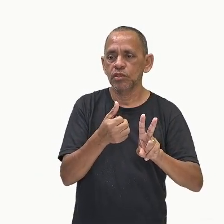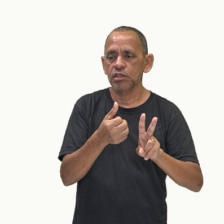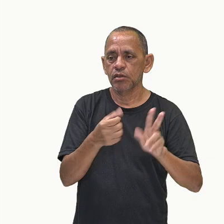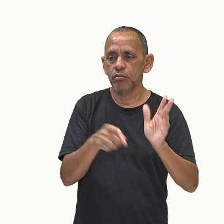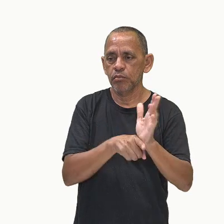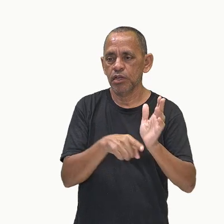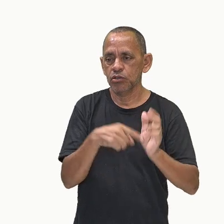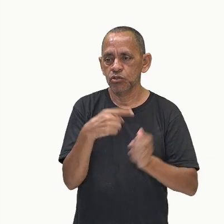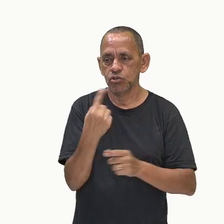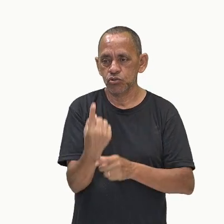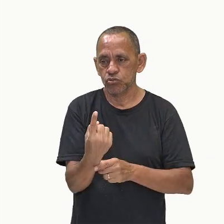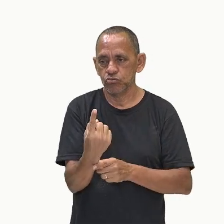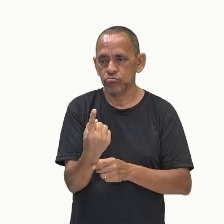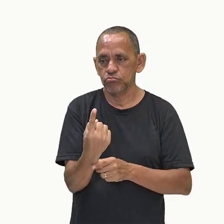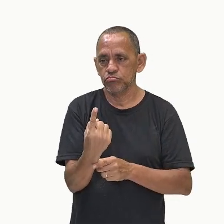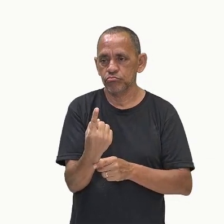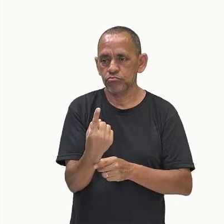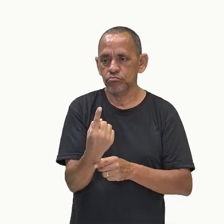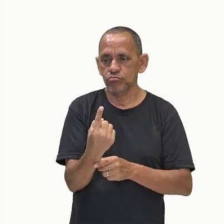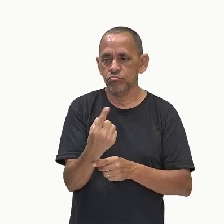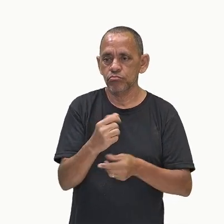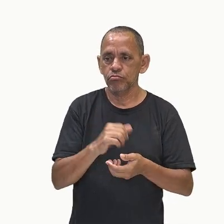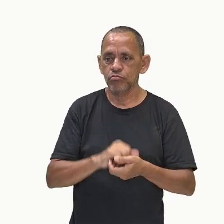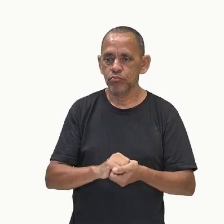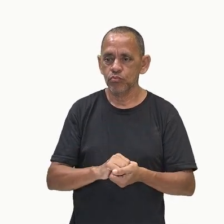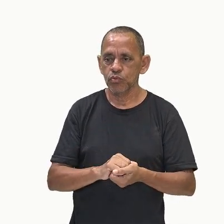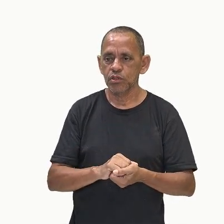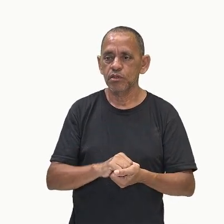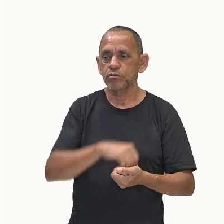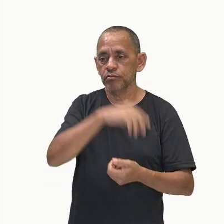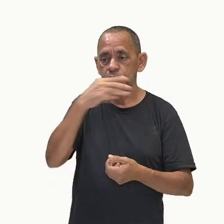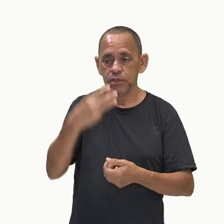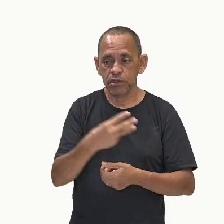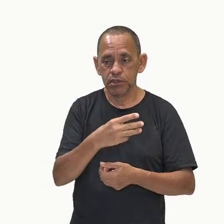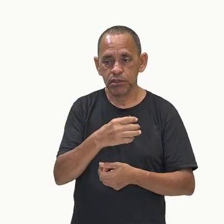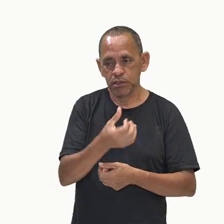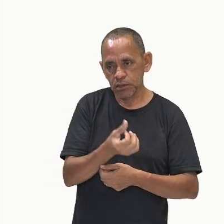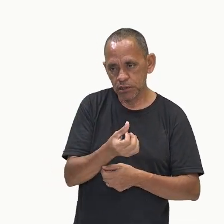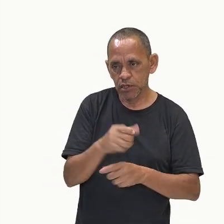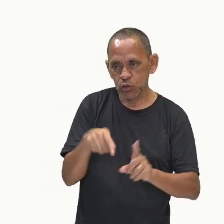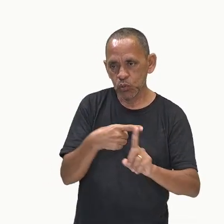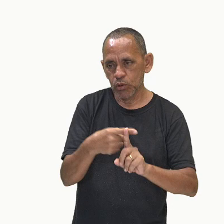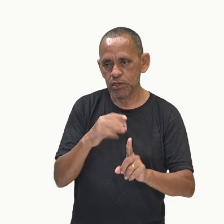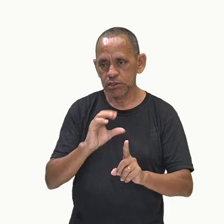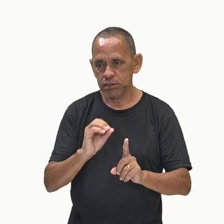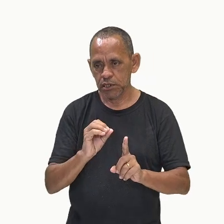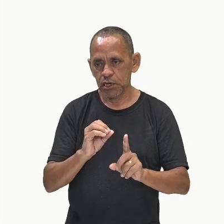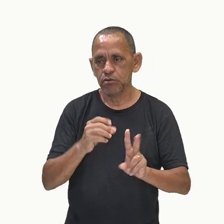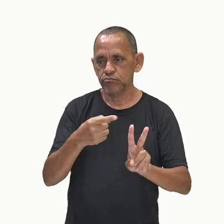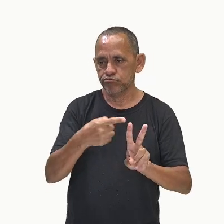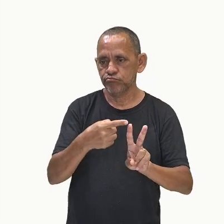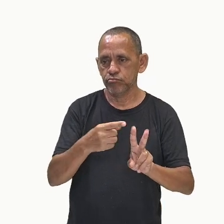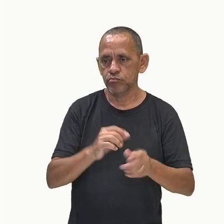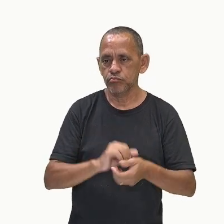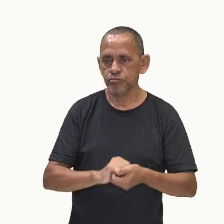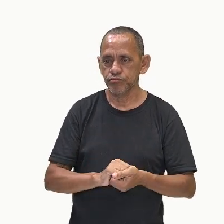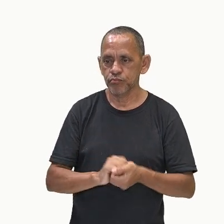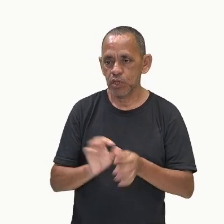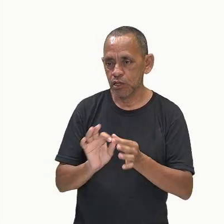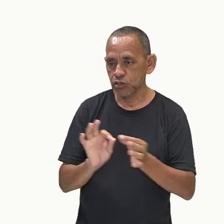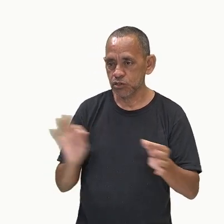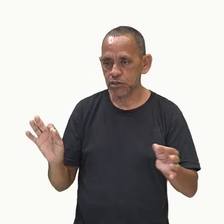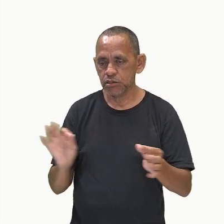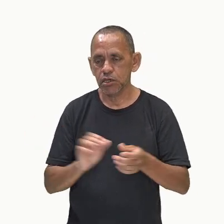se preocupar mais. 6 ao quadrado, 36 mais 0. Então, a distância de AC aqui vai ser igual a